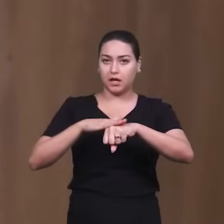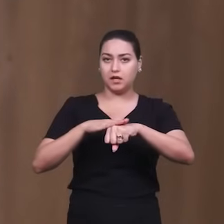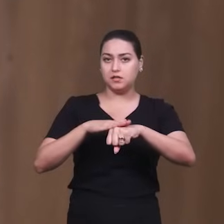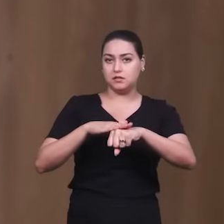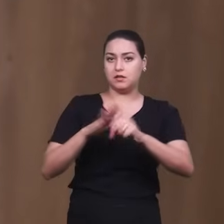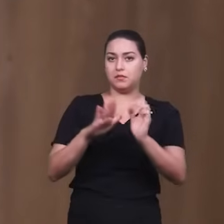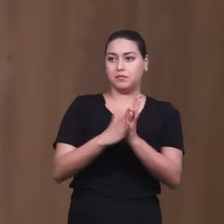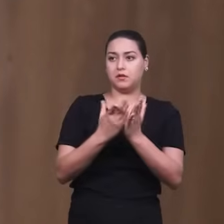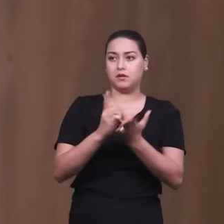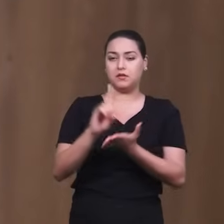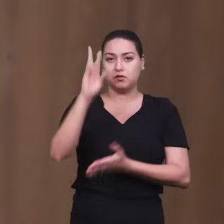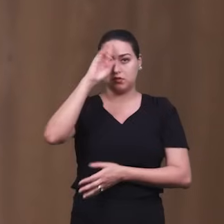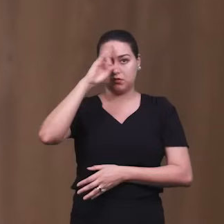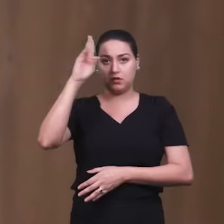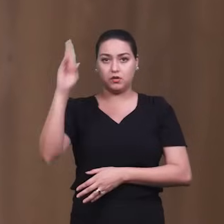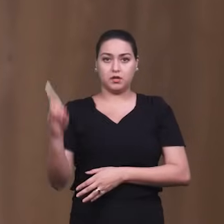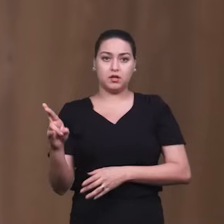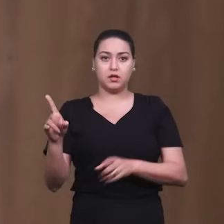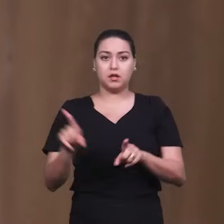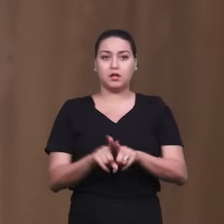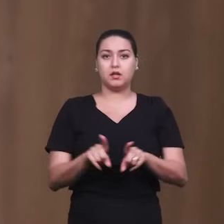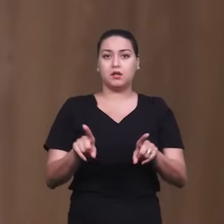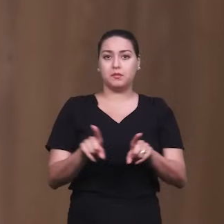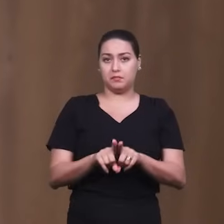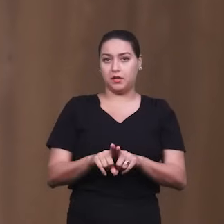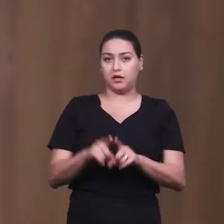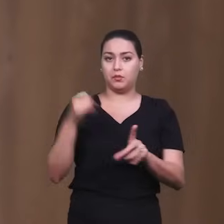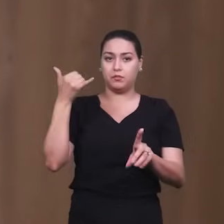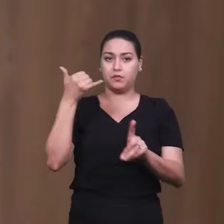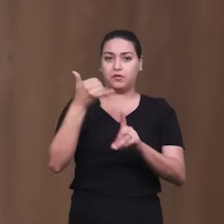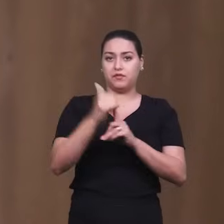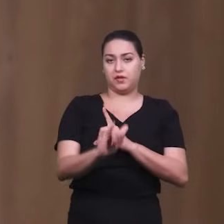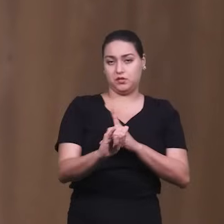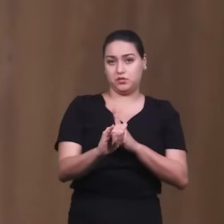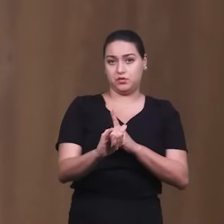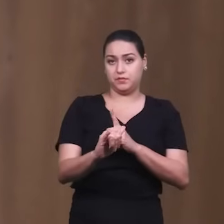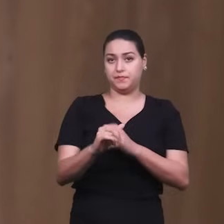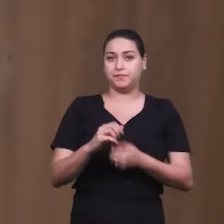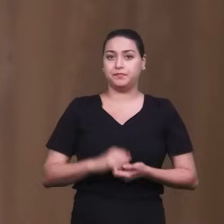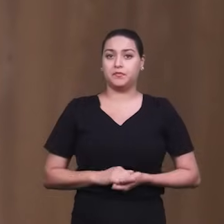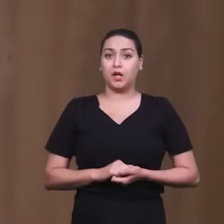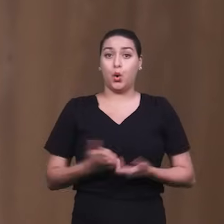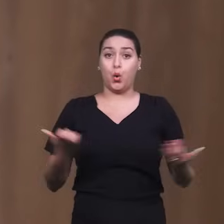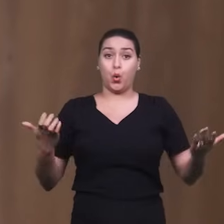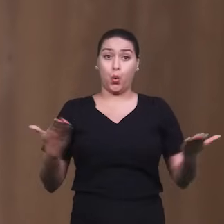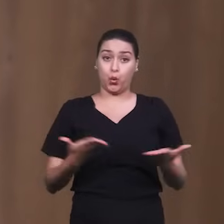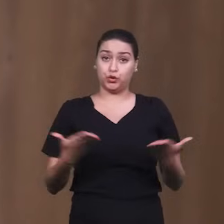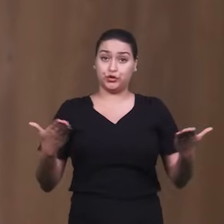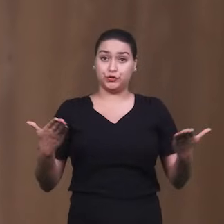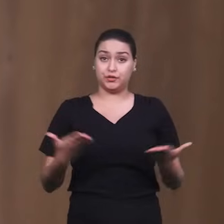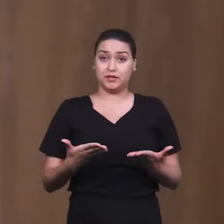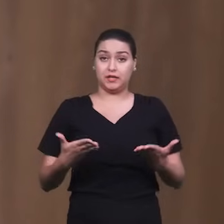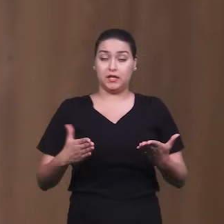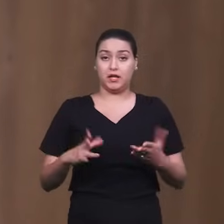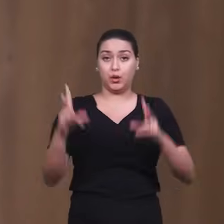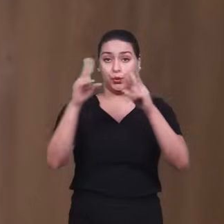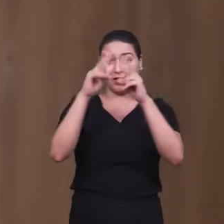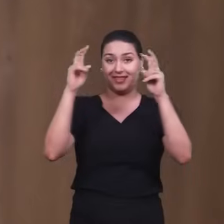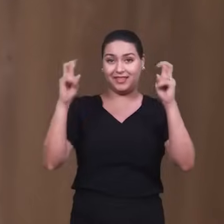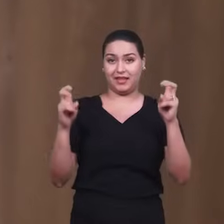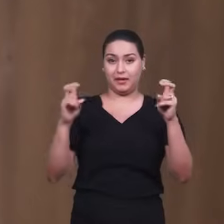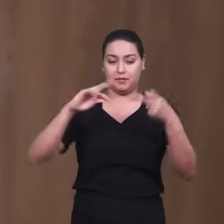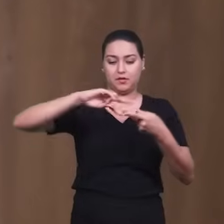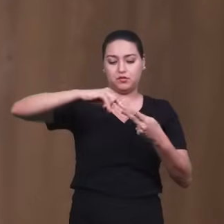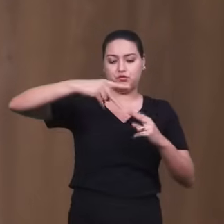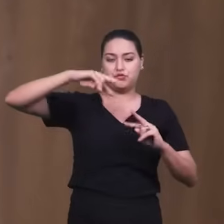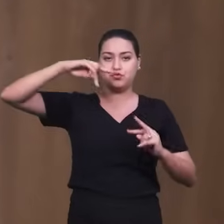mais a respeito daquilo que é a palavra do Senhor, também daquilo que é o profético. Bem, no episódio de hoje nós vamos tratar a respeito